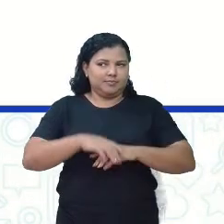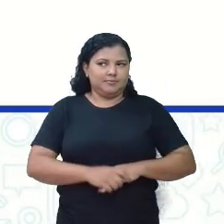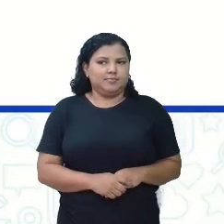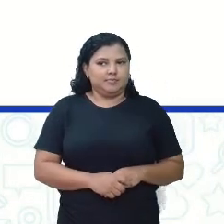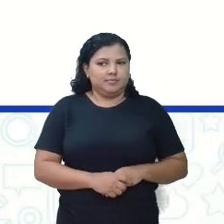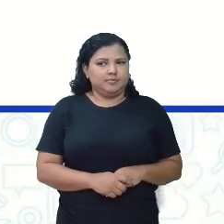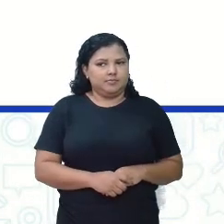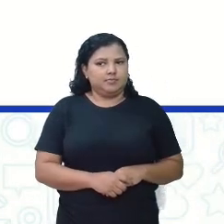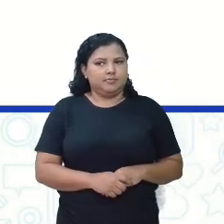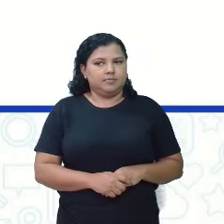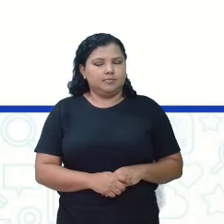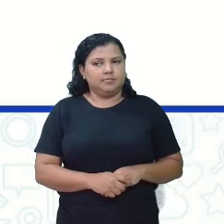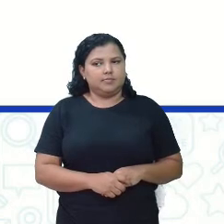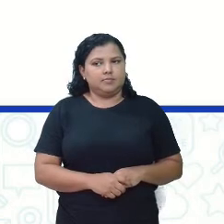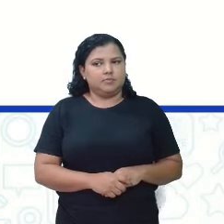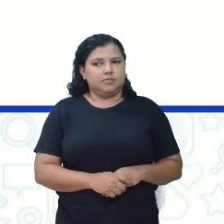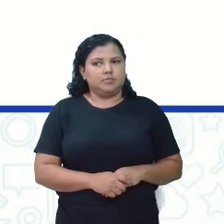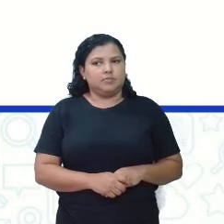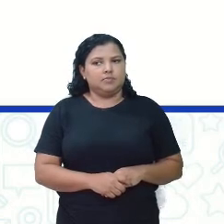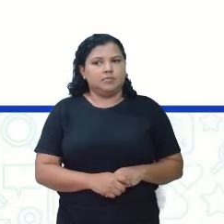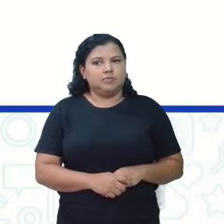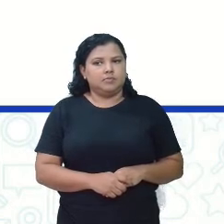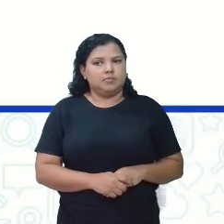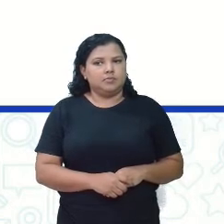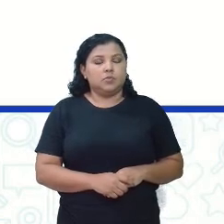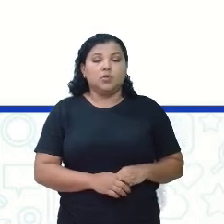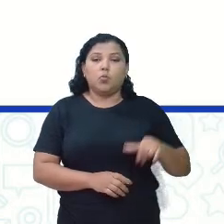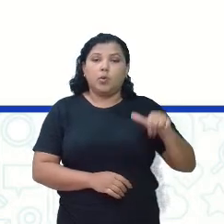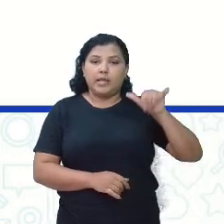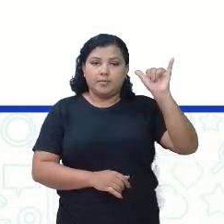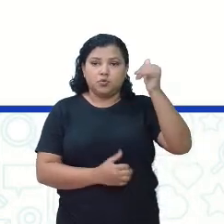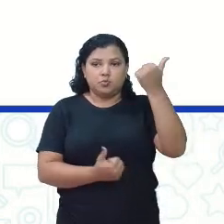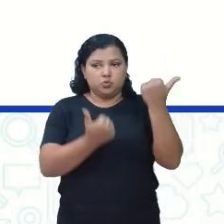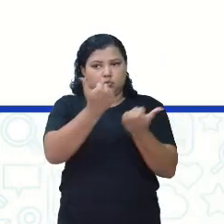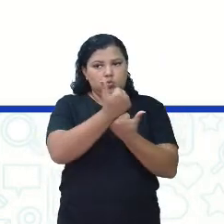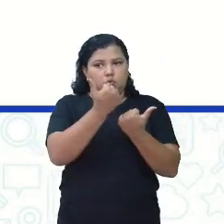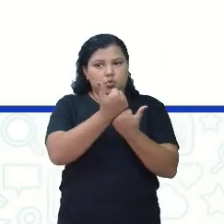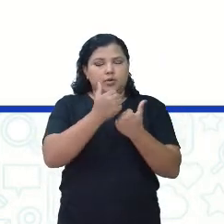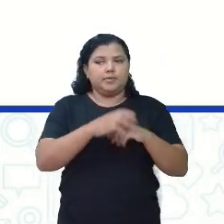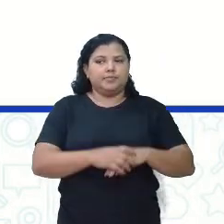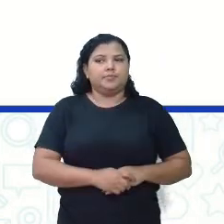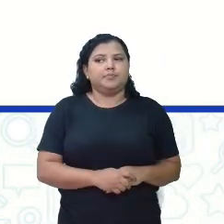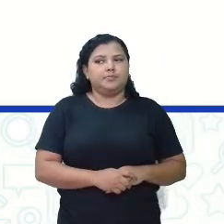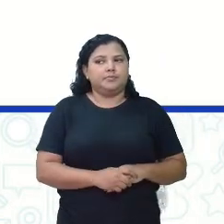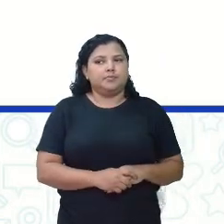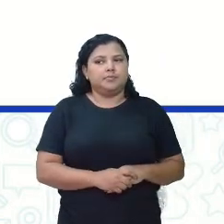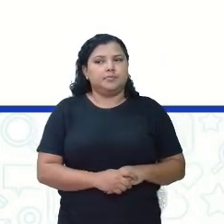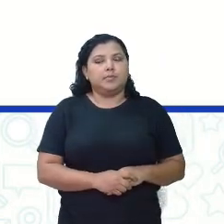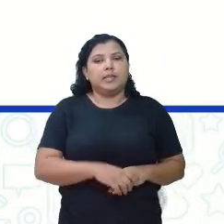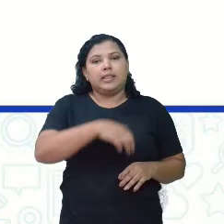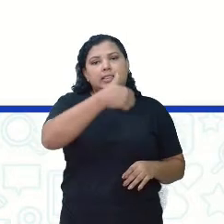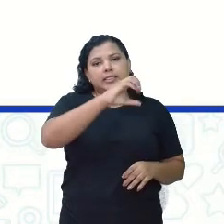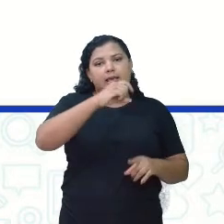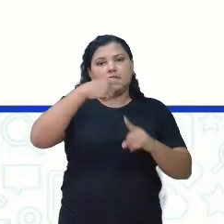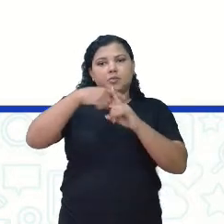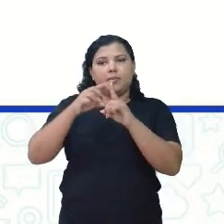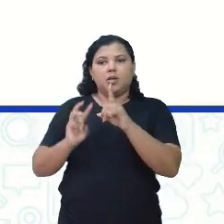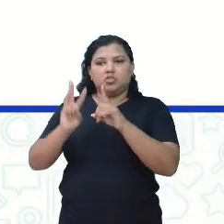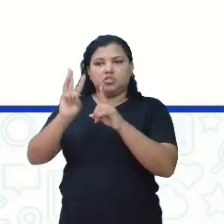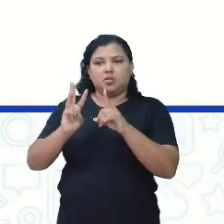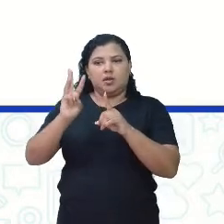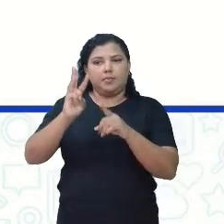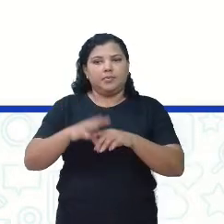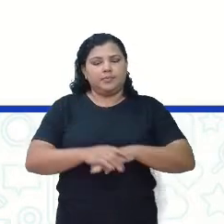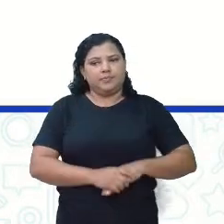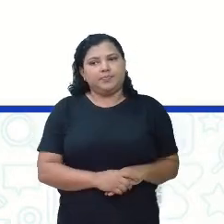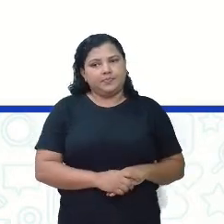eu fiquei com isso aqui, ó. A gente pegou aqui, ó, no lugar de y da equação lá de cima, eu coloquei 10 mais w. E aí a